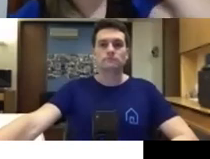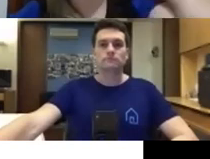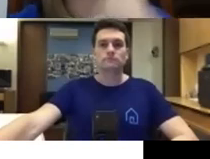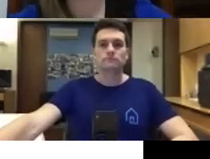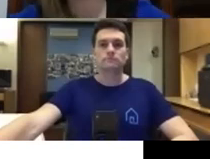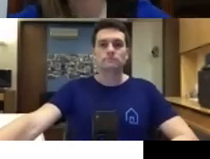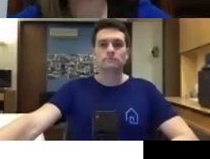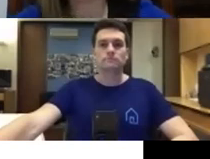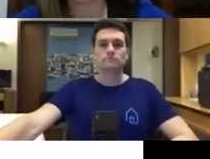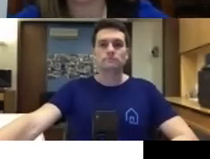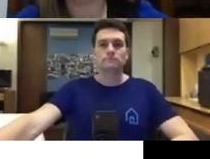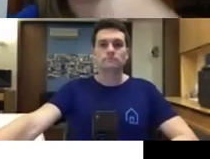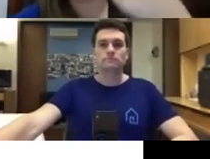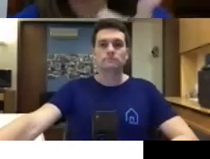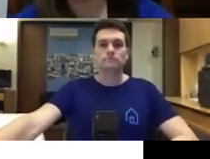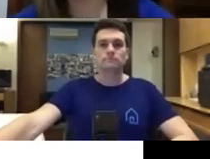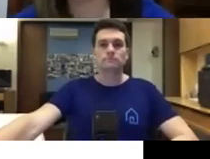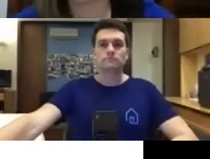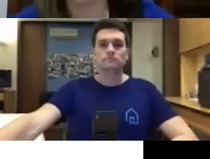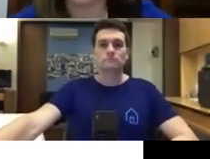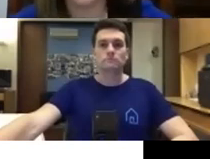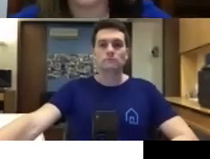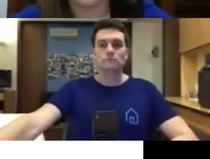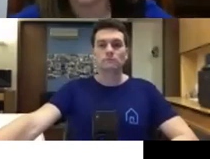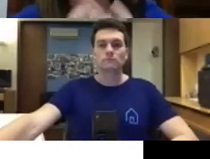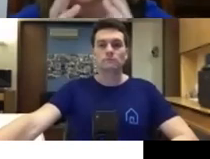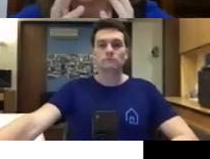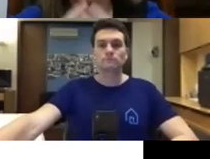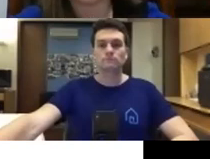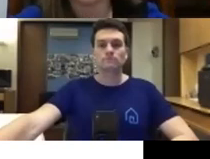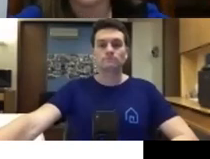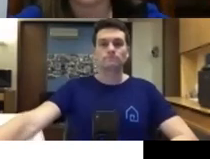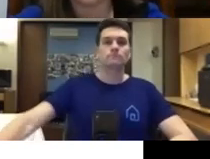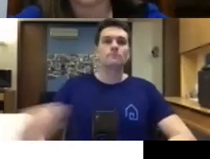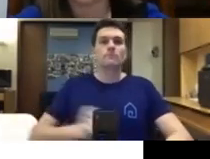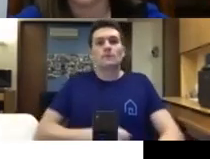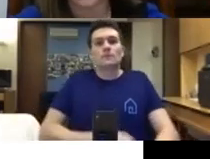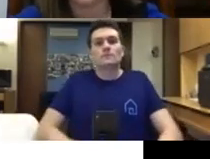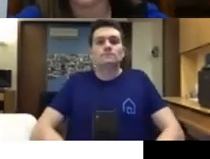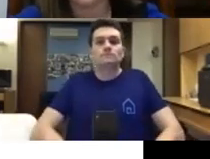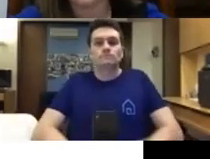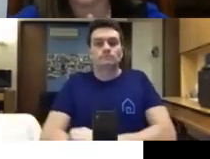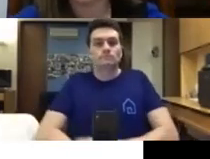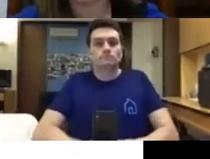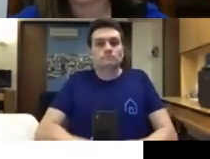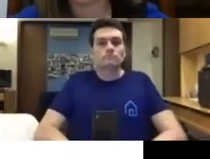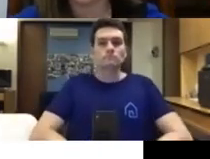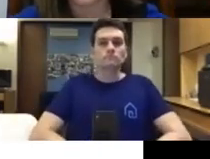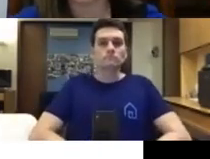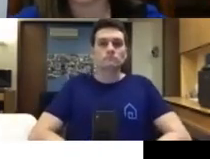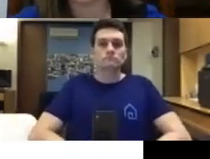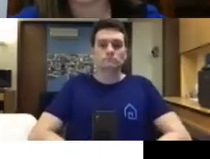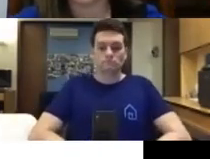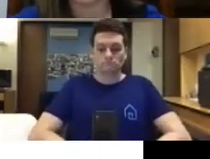curva utilizada, a gente tem a curva de túneis, que é uma curva bem agressiva, né? Como a gente estava falando, é um incêndio fechado. Tem a curva